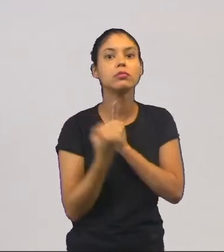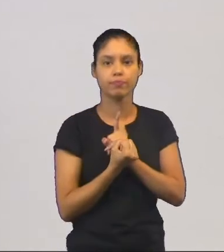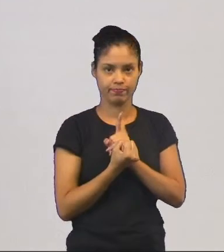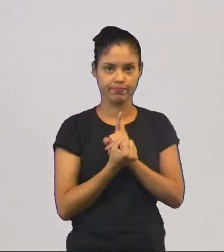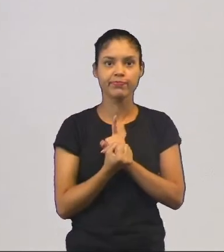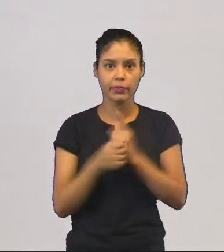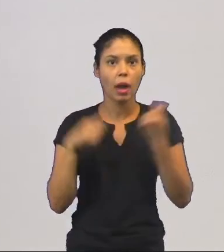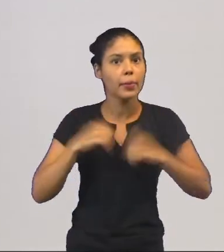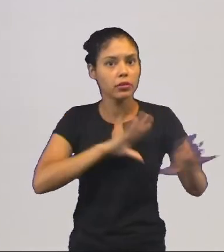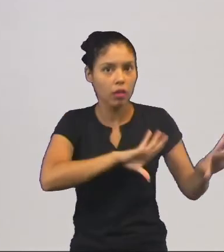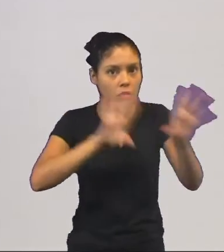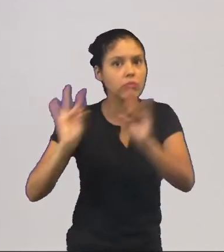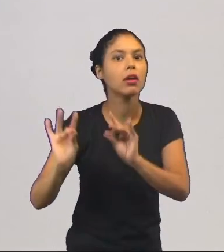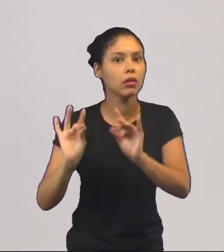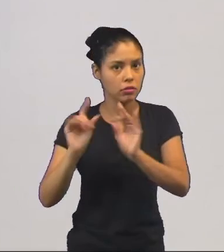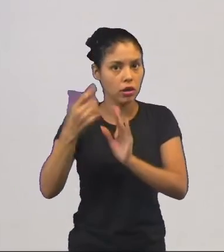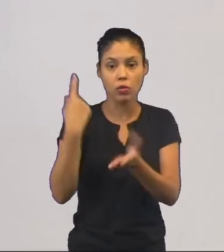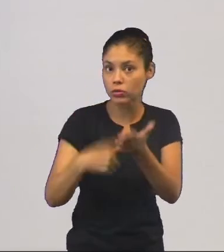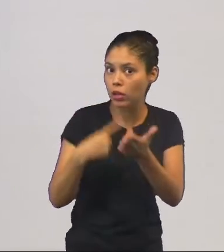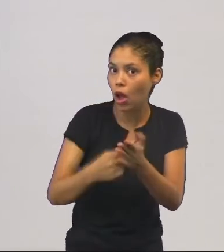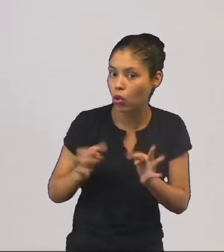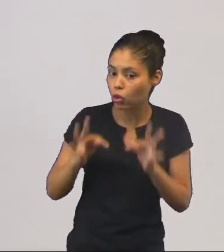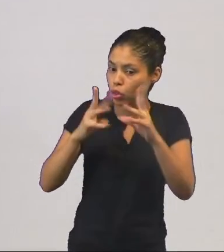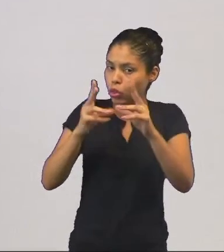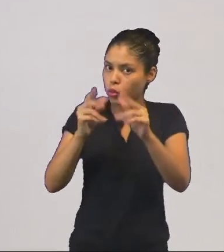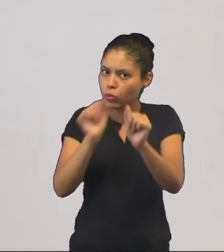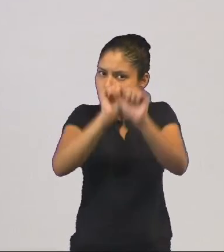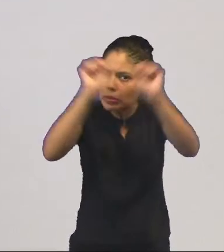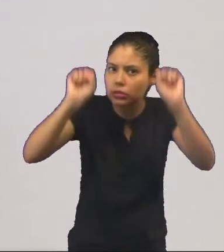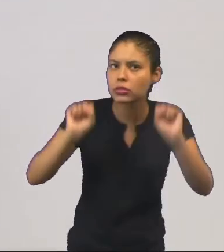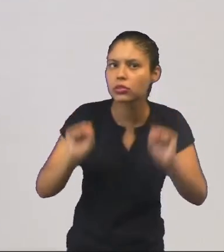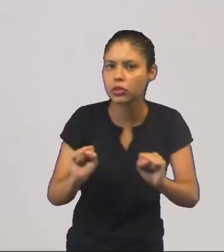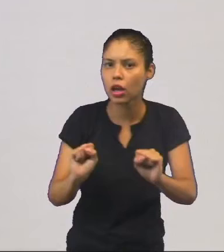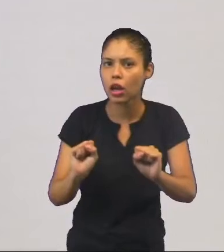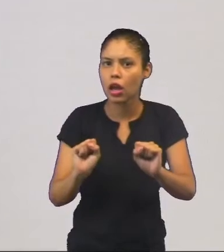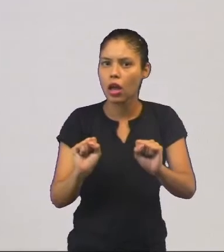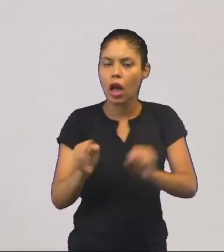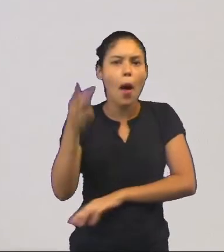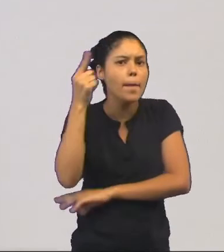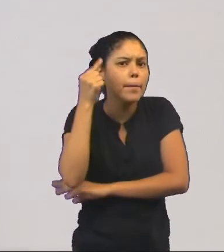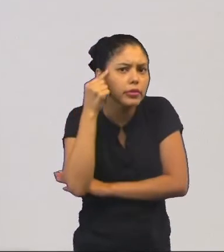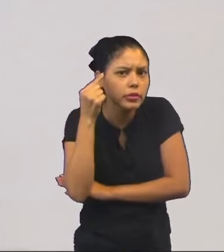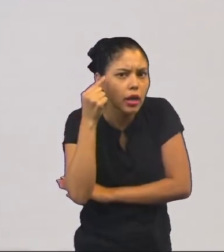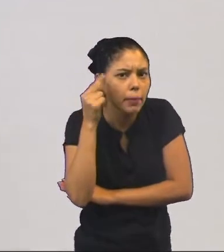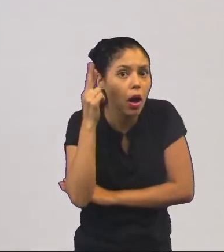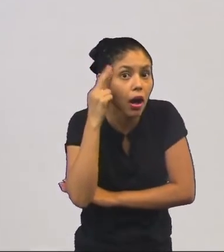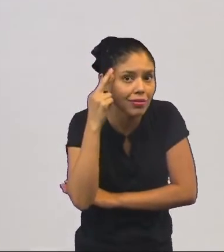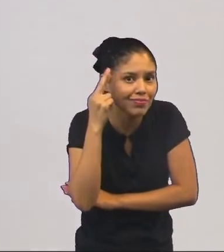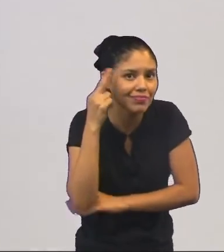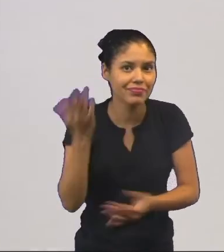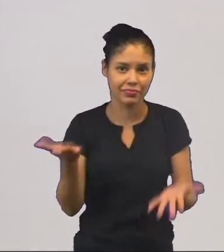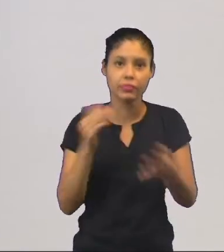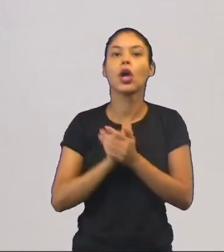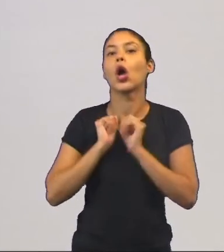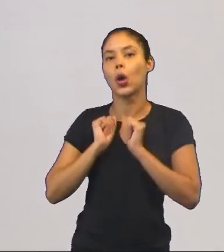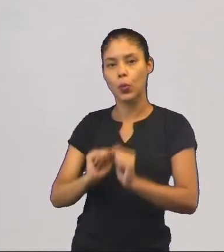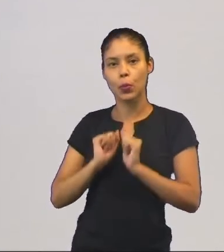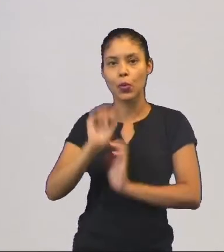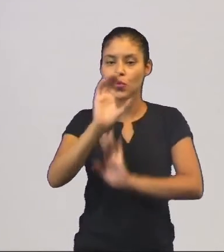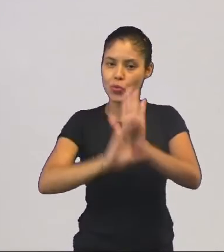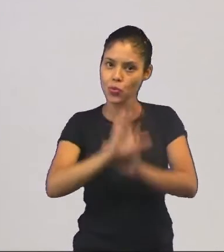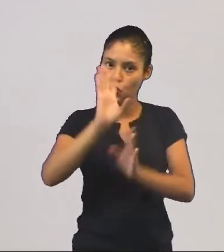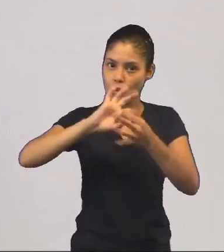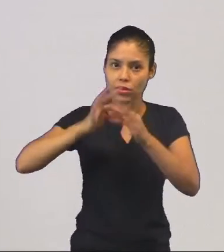social, nós temos que levar em consideração toda uma sistemática, toda uma racionalidade que faz com que o